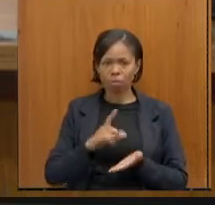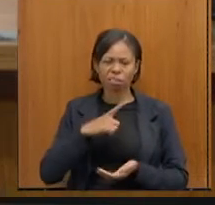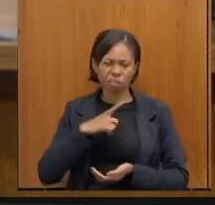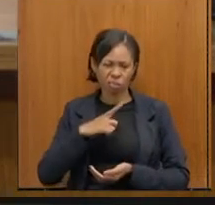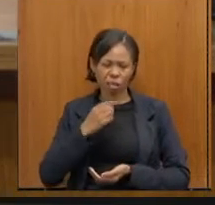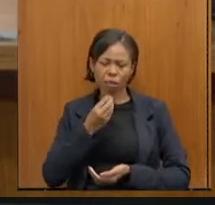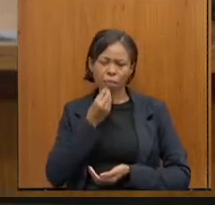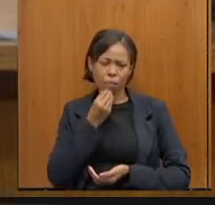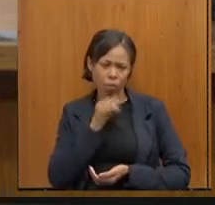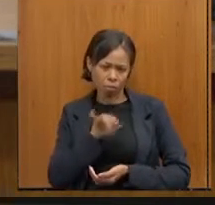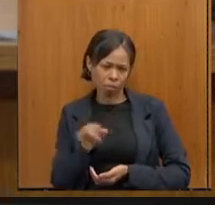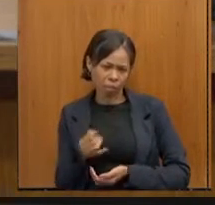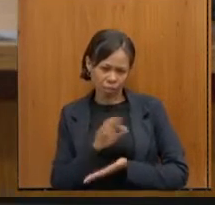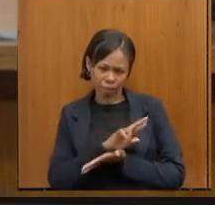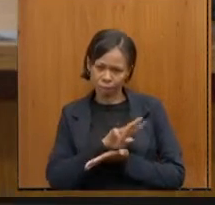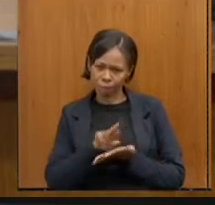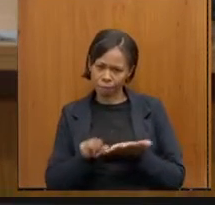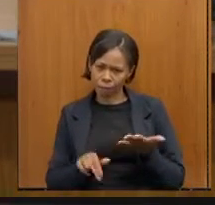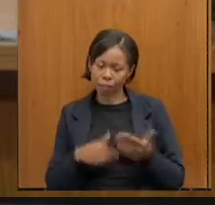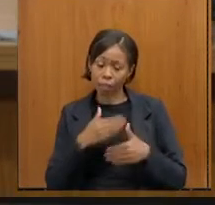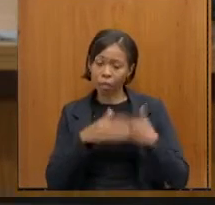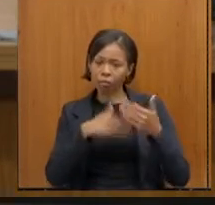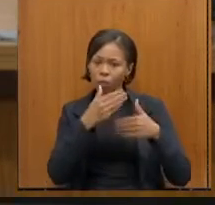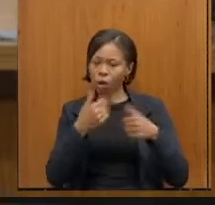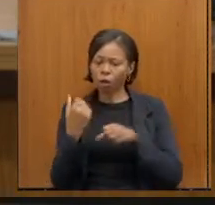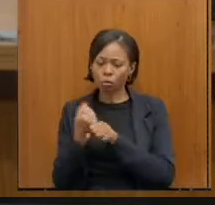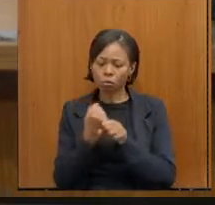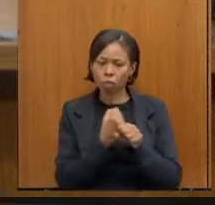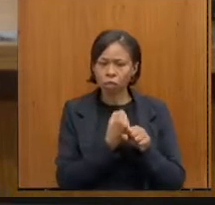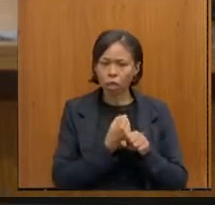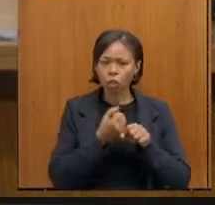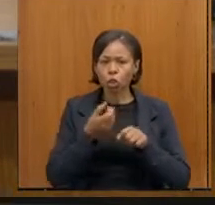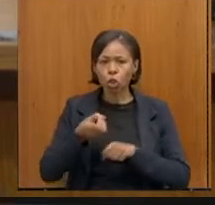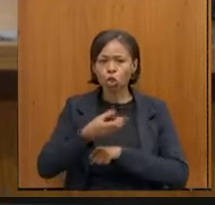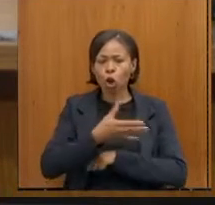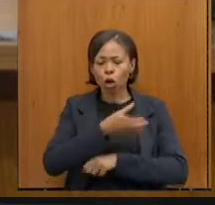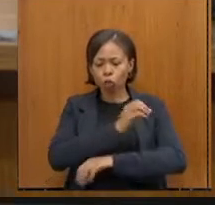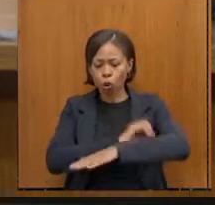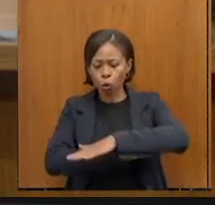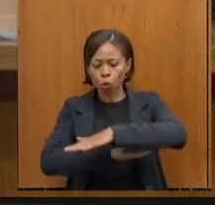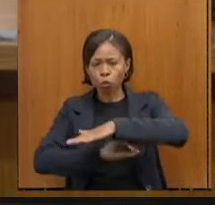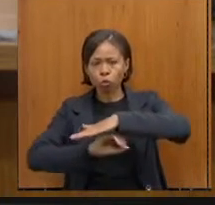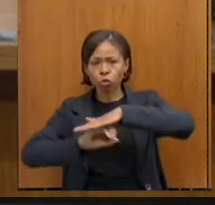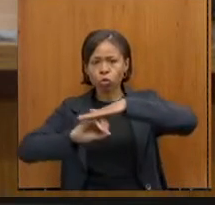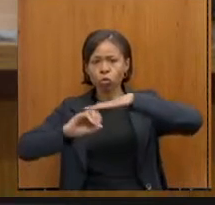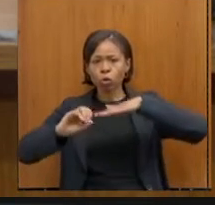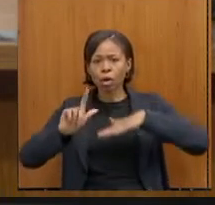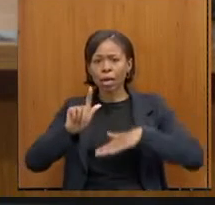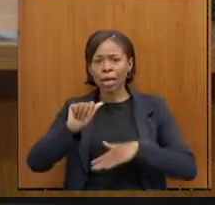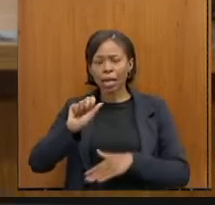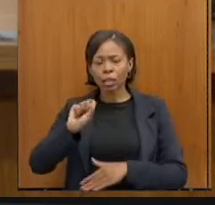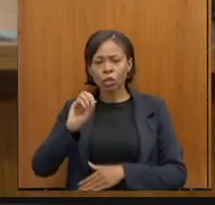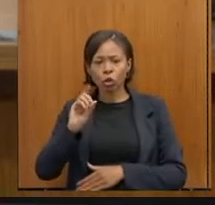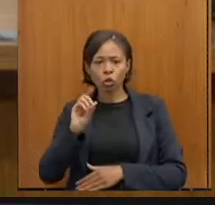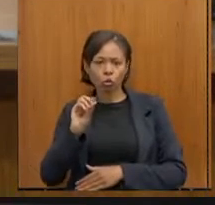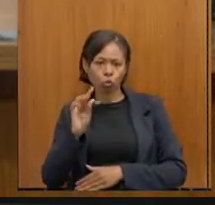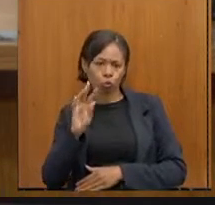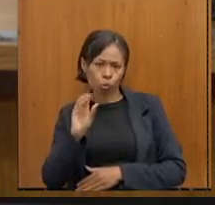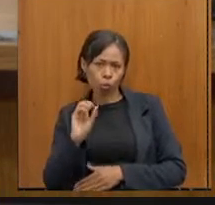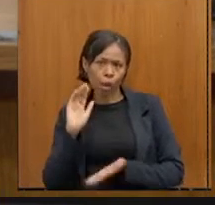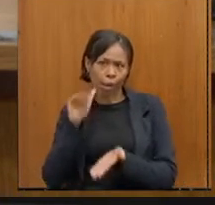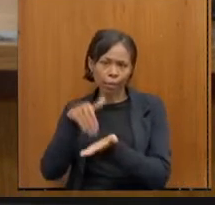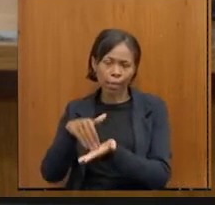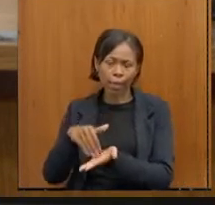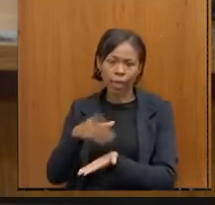oportunidades na área de construção de novos gasodutos é para chegar até Divinópolis depois para chegar